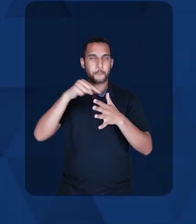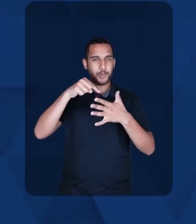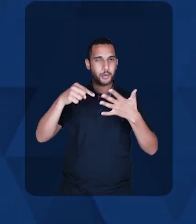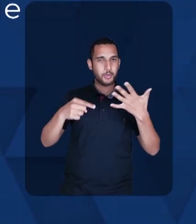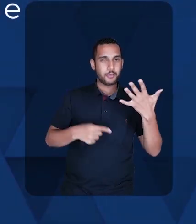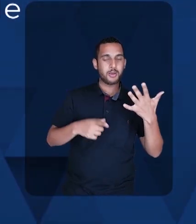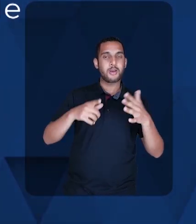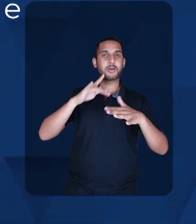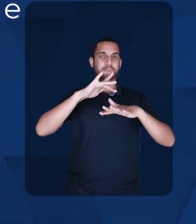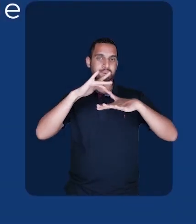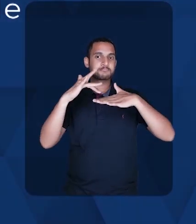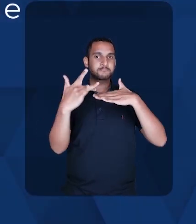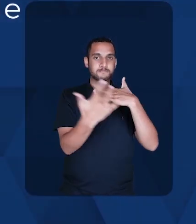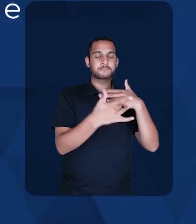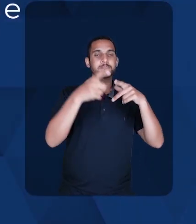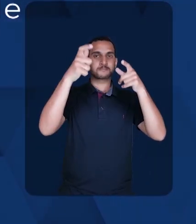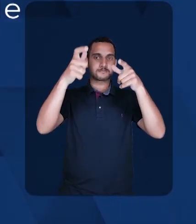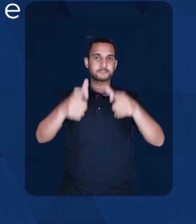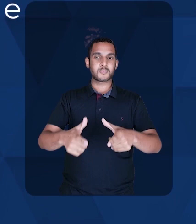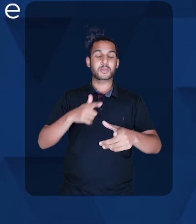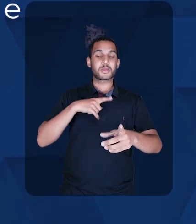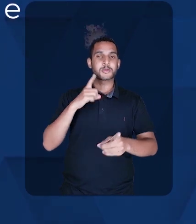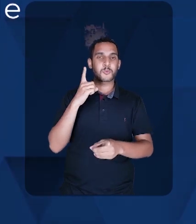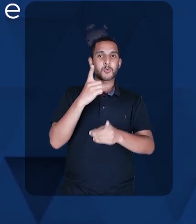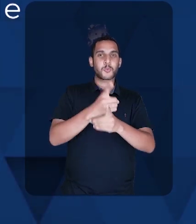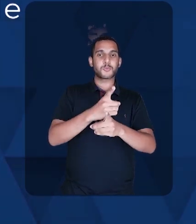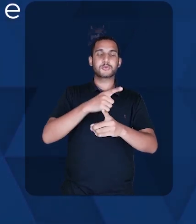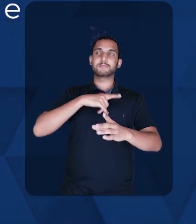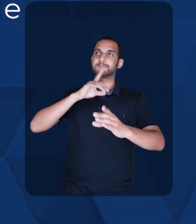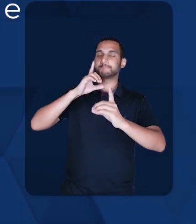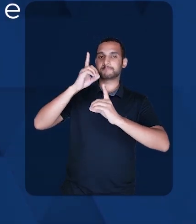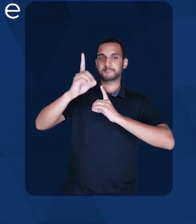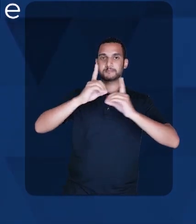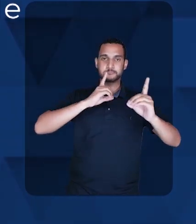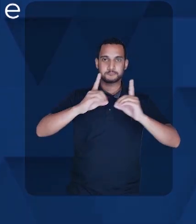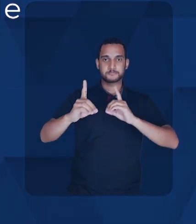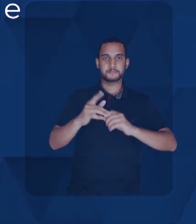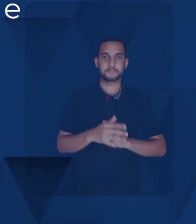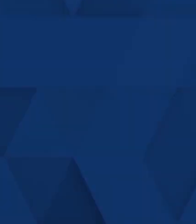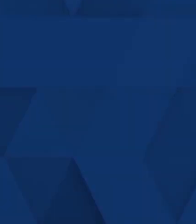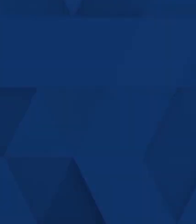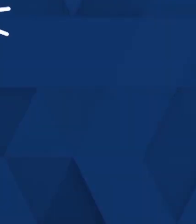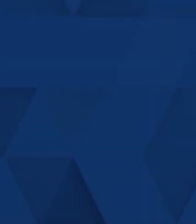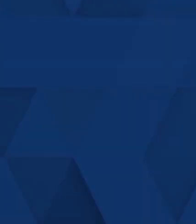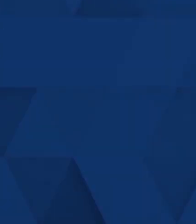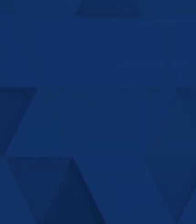para fazer das nossas redes sociais um lugar de encontro e diálogo.